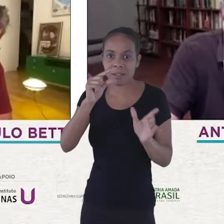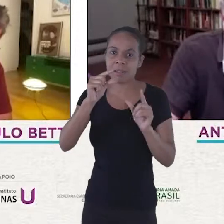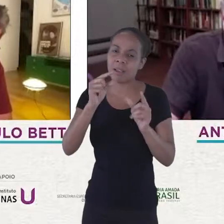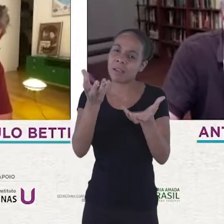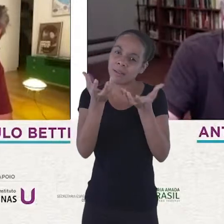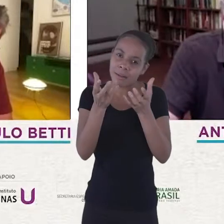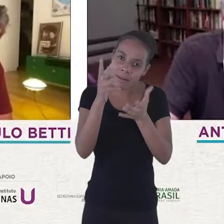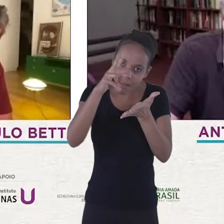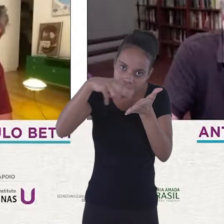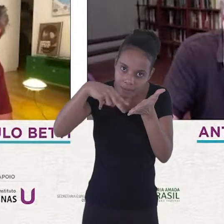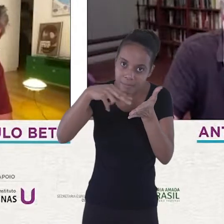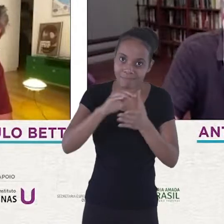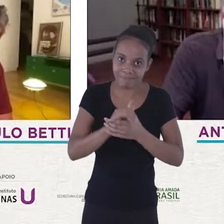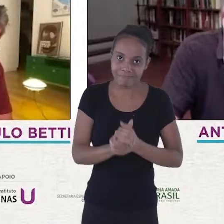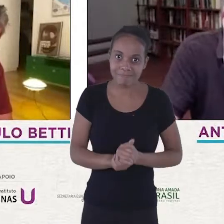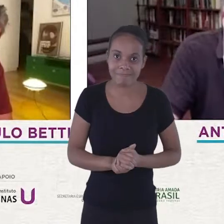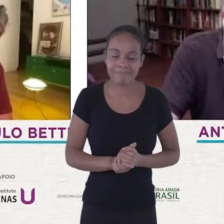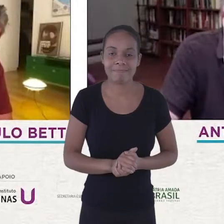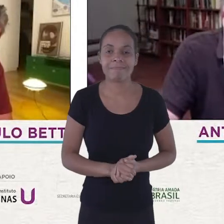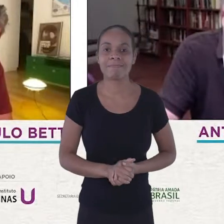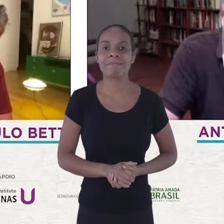ler.